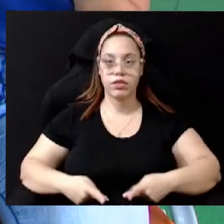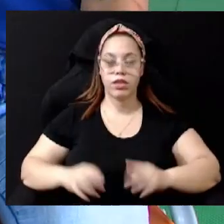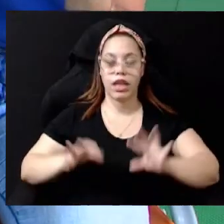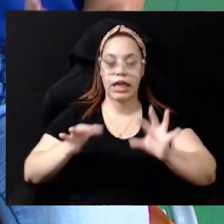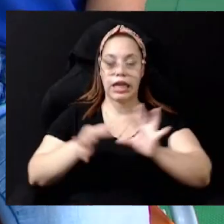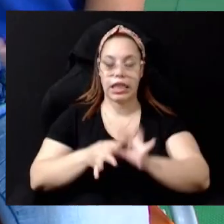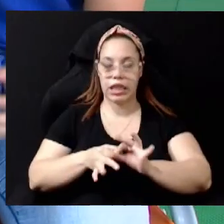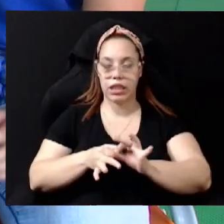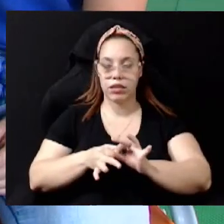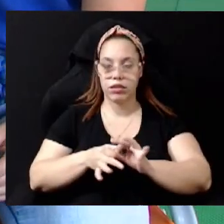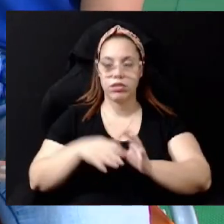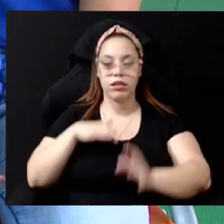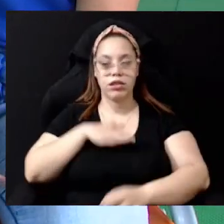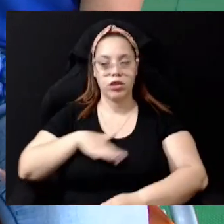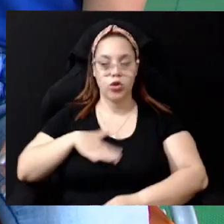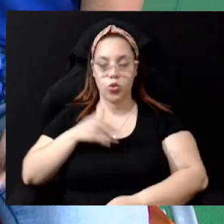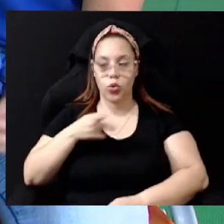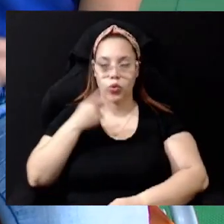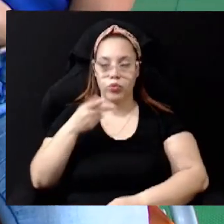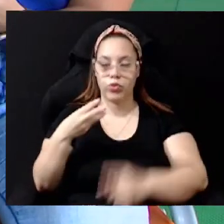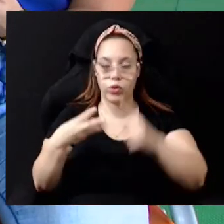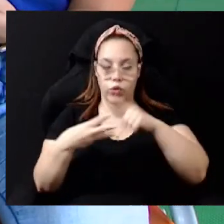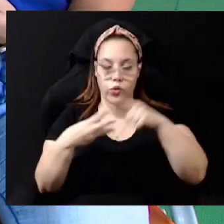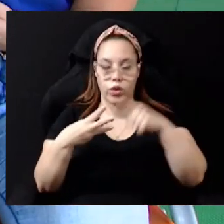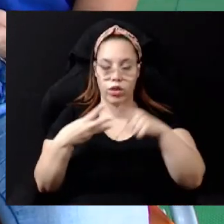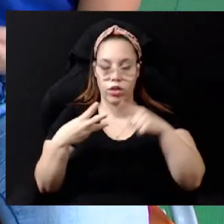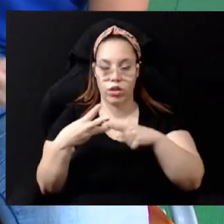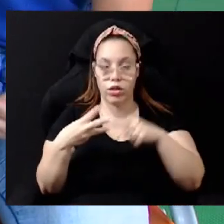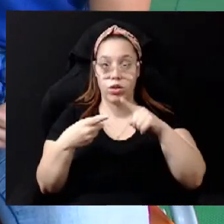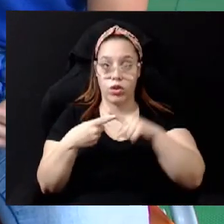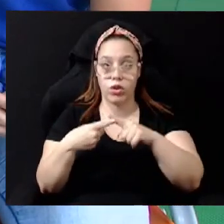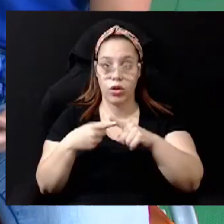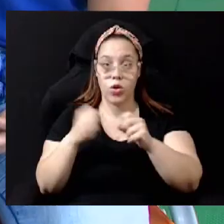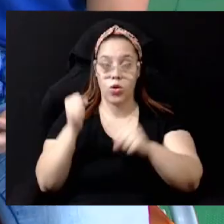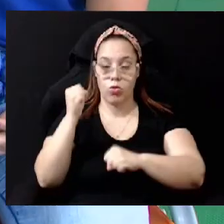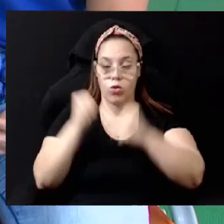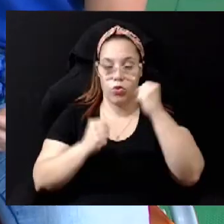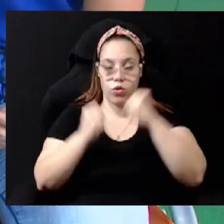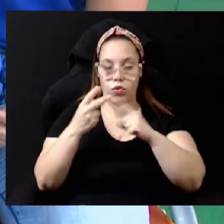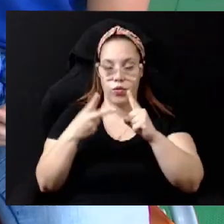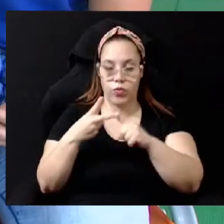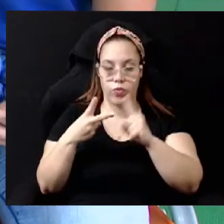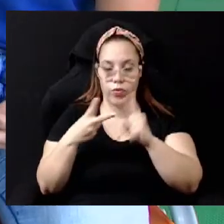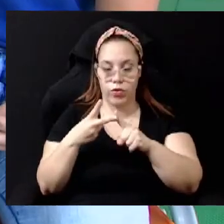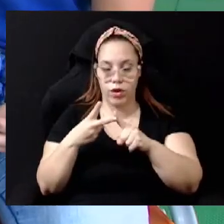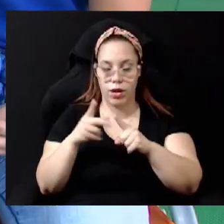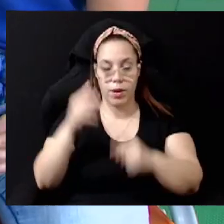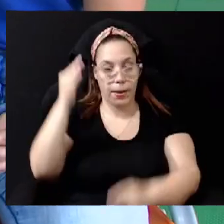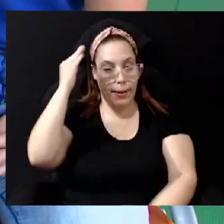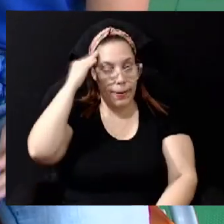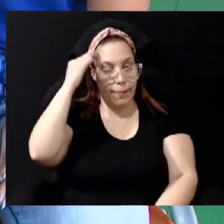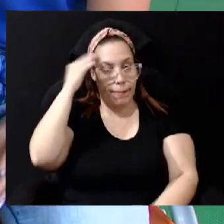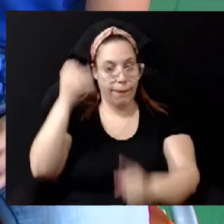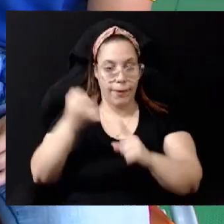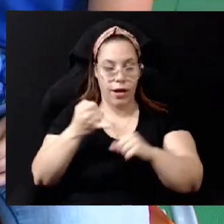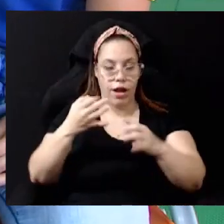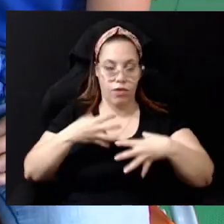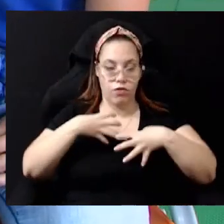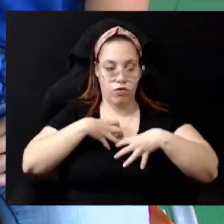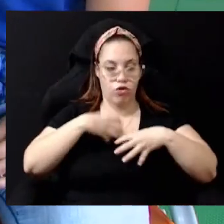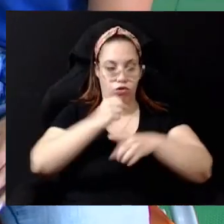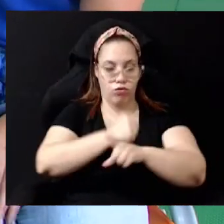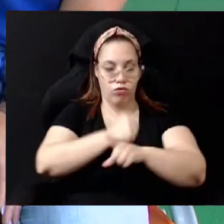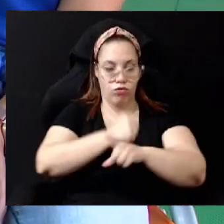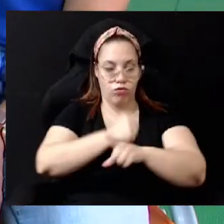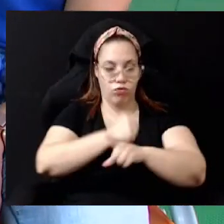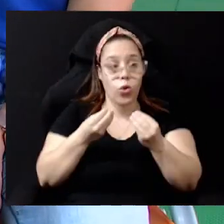uma forma íntegra. Então é o que eu gosto de falar, que são os 3 pilares: o pilar motor, o pilar psíquico e o pilar